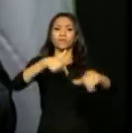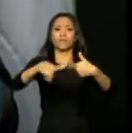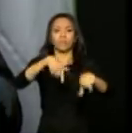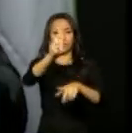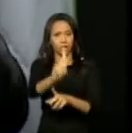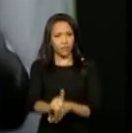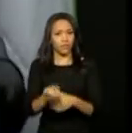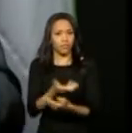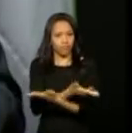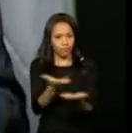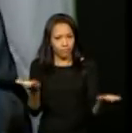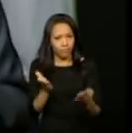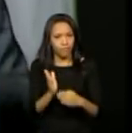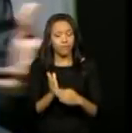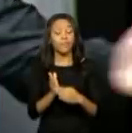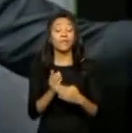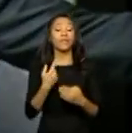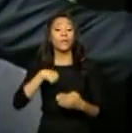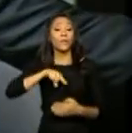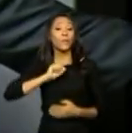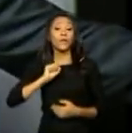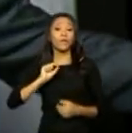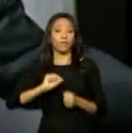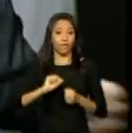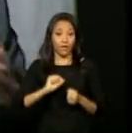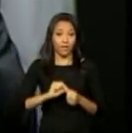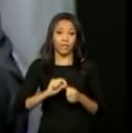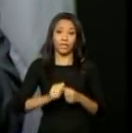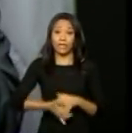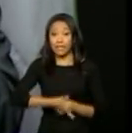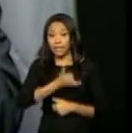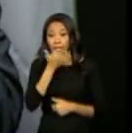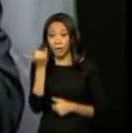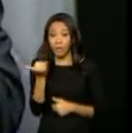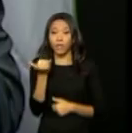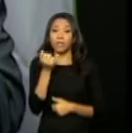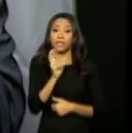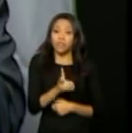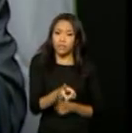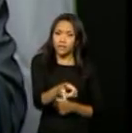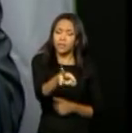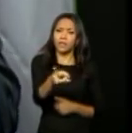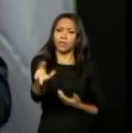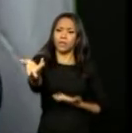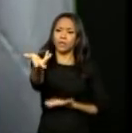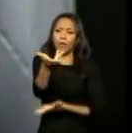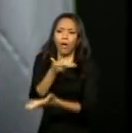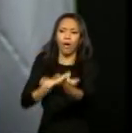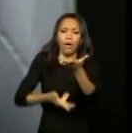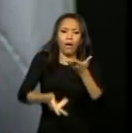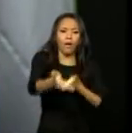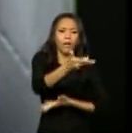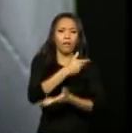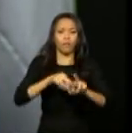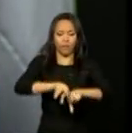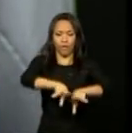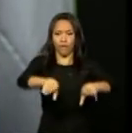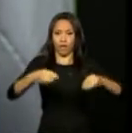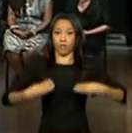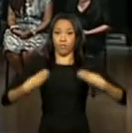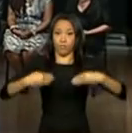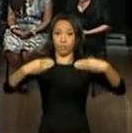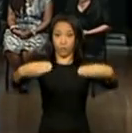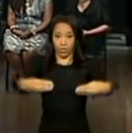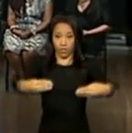parte, o que eu for fazer depende da relação institucional com os outros ministérios. Então, eu queria também ressaltar